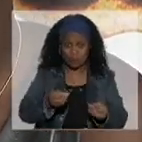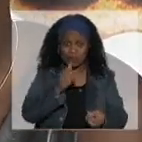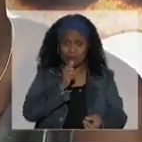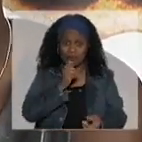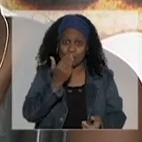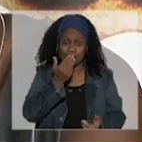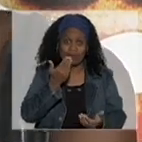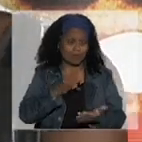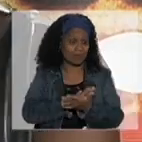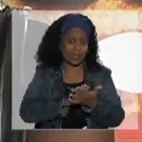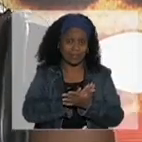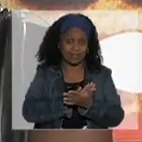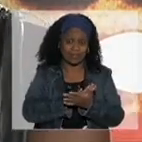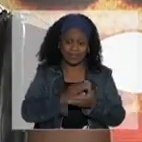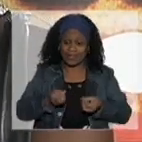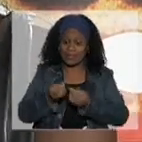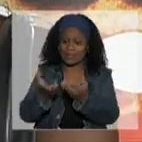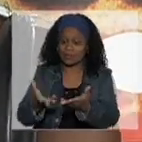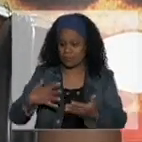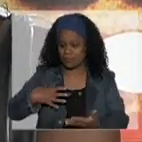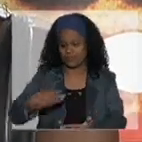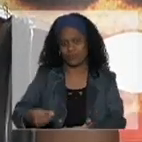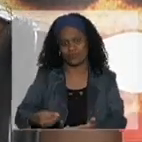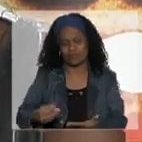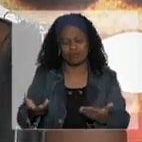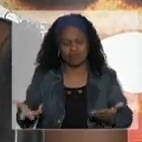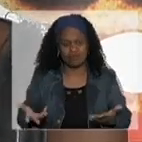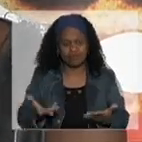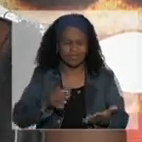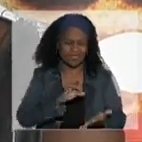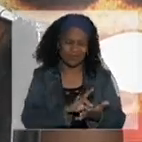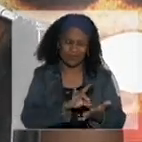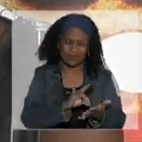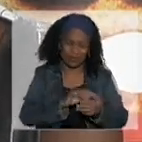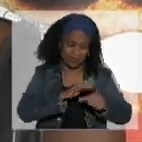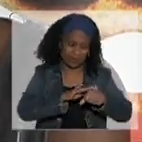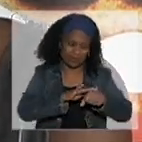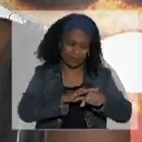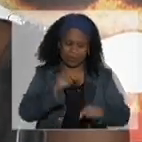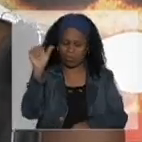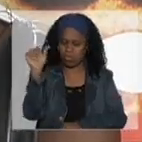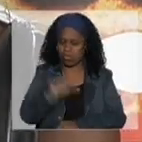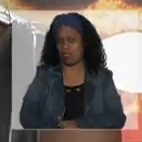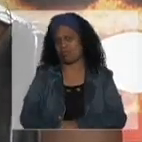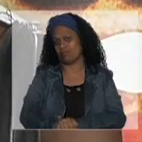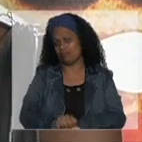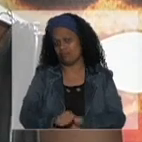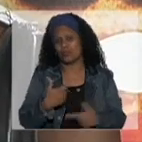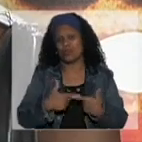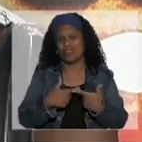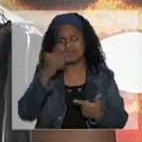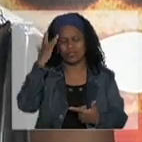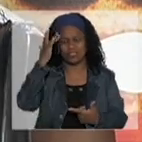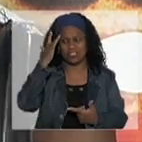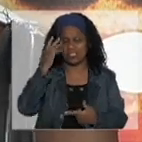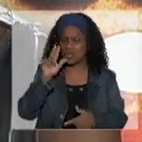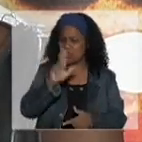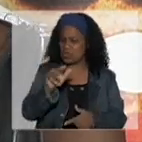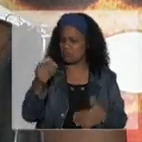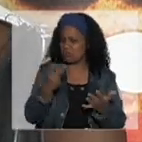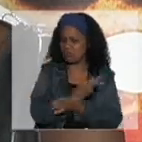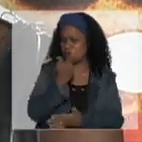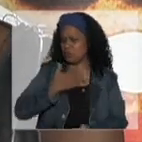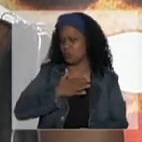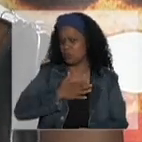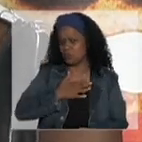não tem pra dar é única que a gente fica chateado e falando na verdade é pior doença que tenha fome porque a gente acha assim que nunca